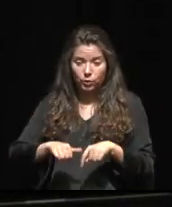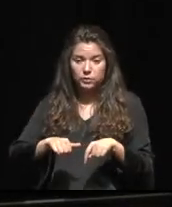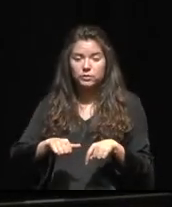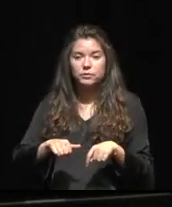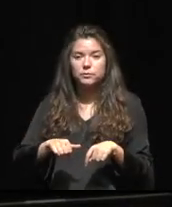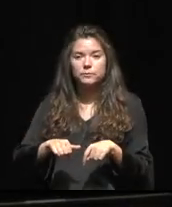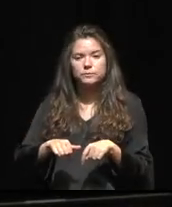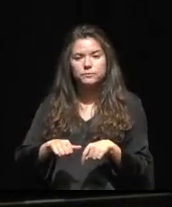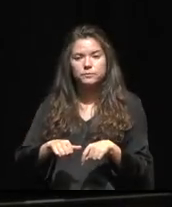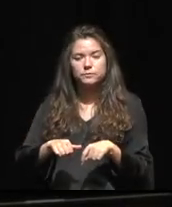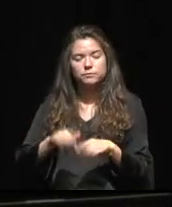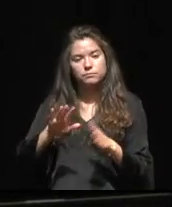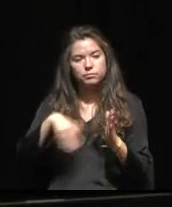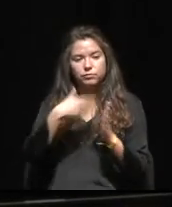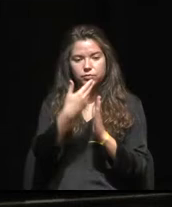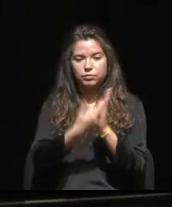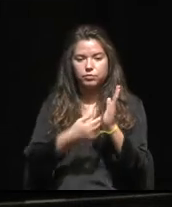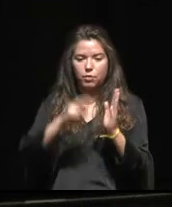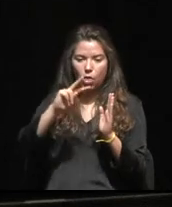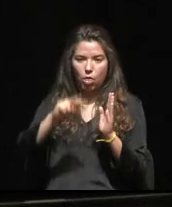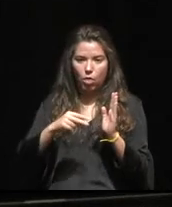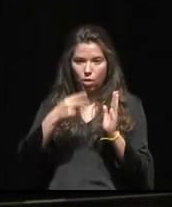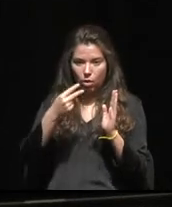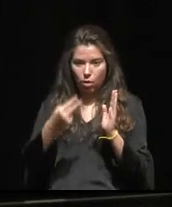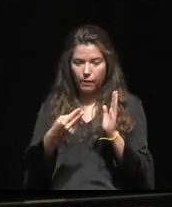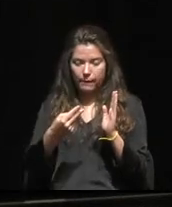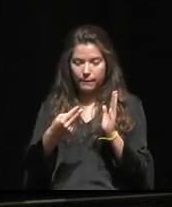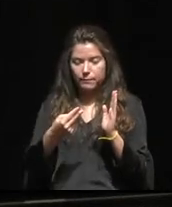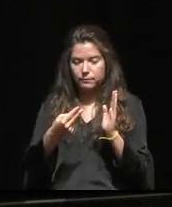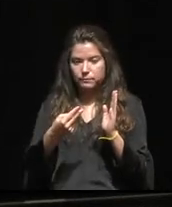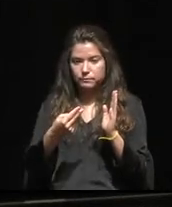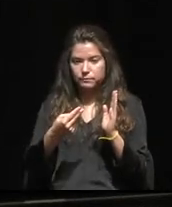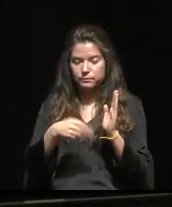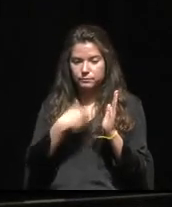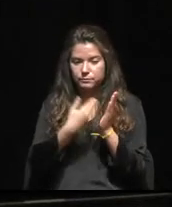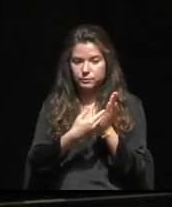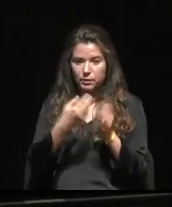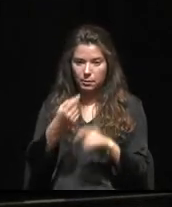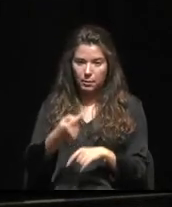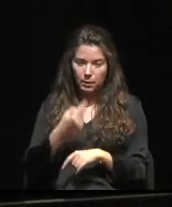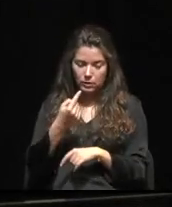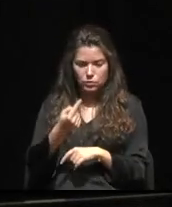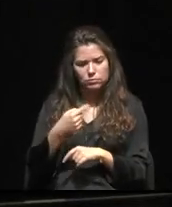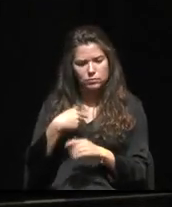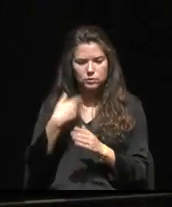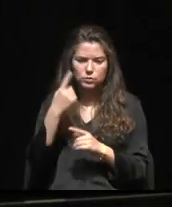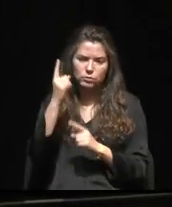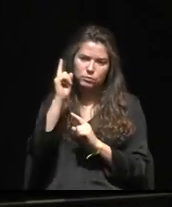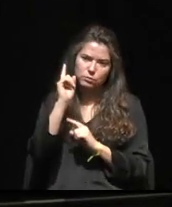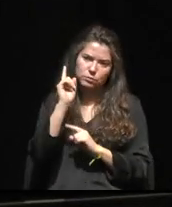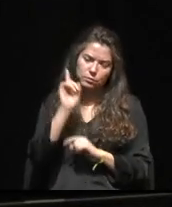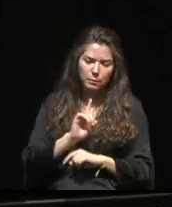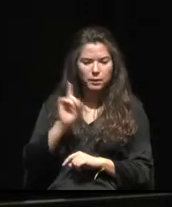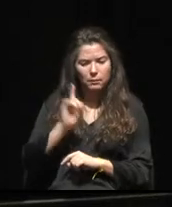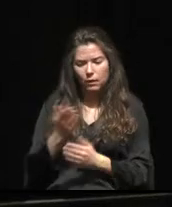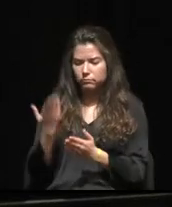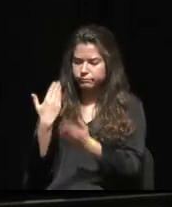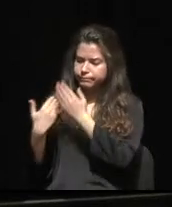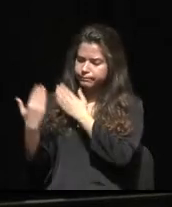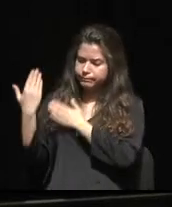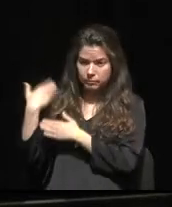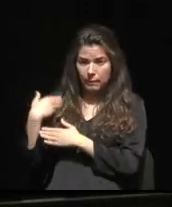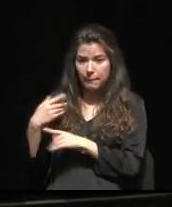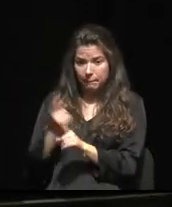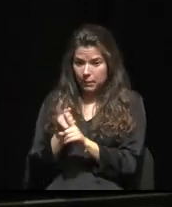eh dois votos e uma Moção Mas vamos centrar no primeiro voto que já vem já vem detrás literalmente